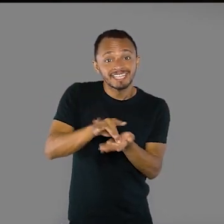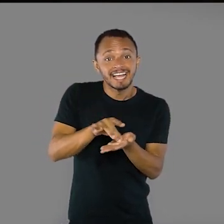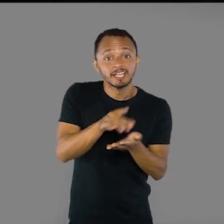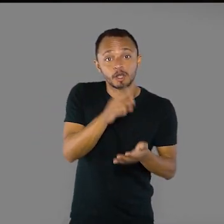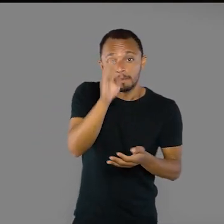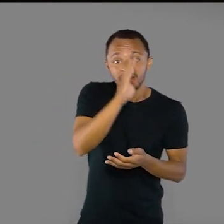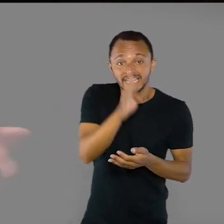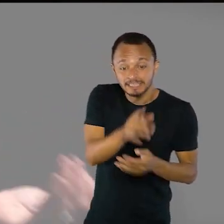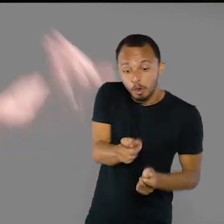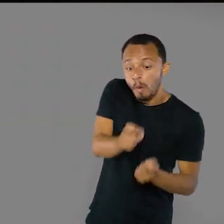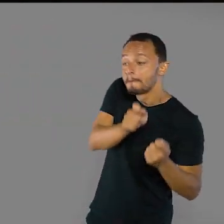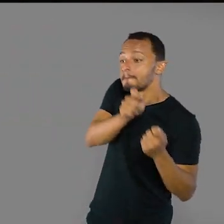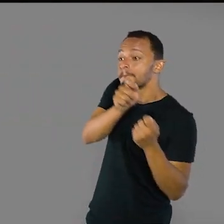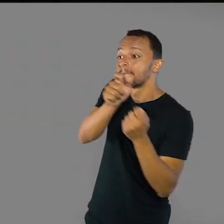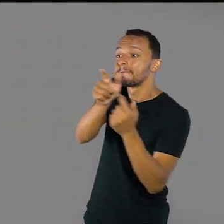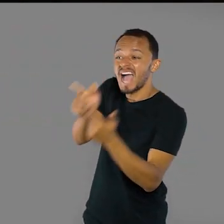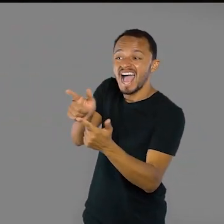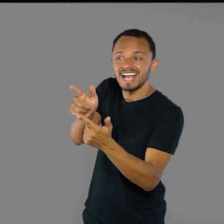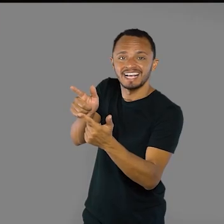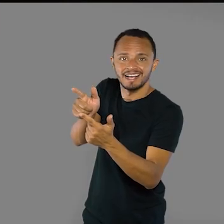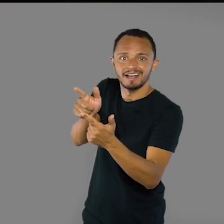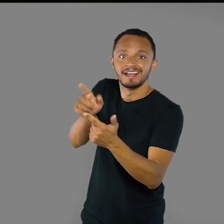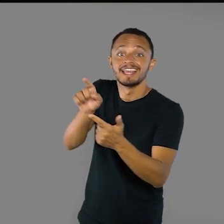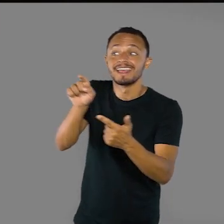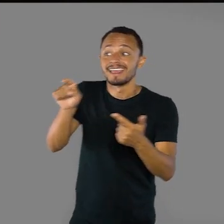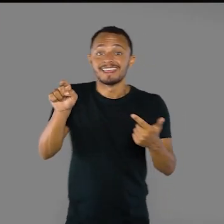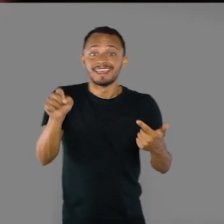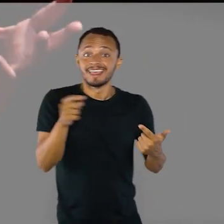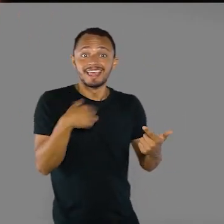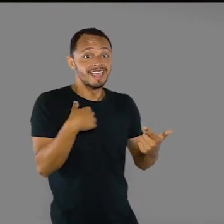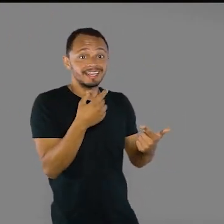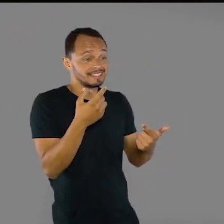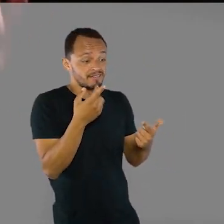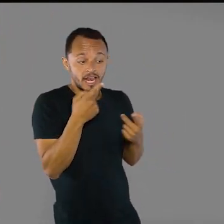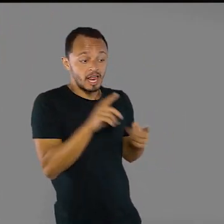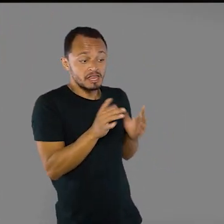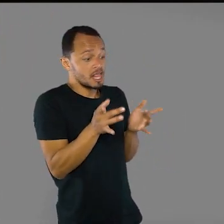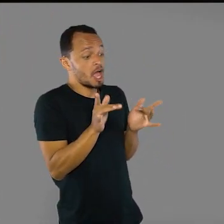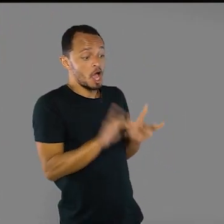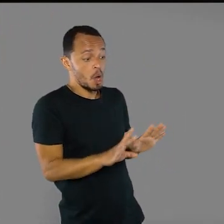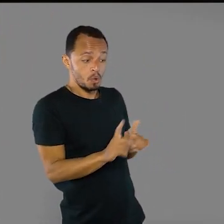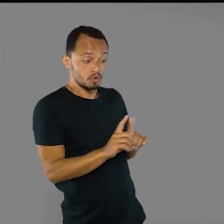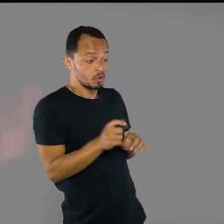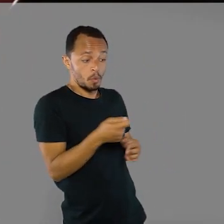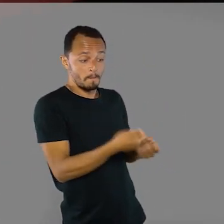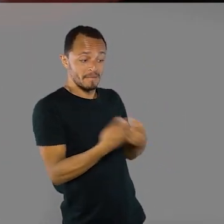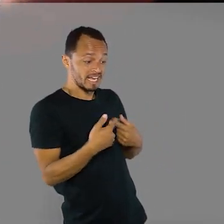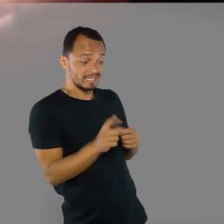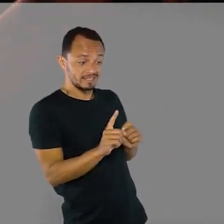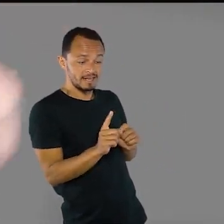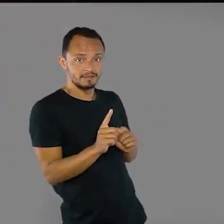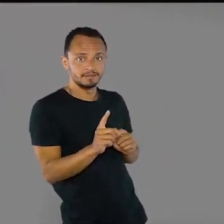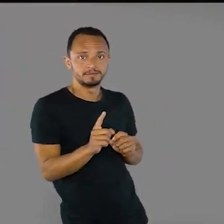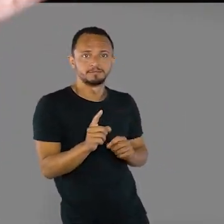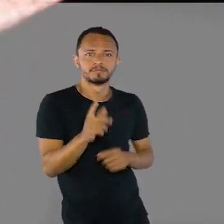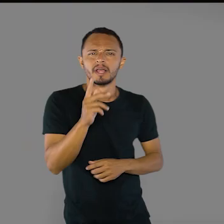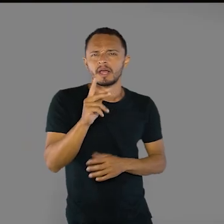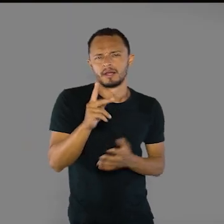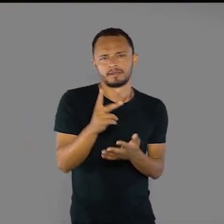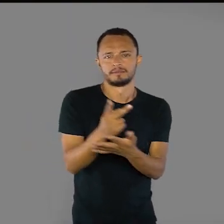até hoje negam isso, e o documento está lá na Torre do Tombo. Há quem diga que os portugueses já não queriam